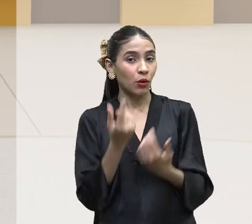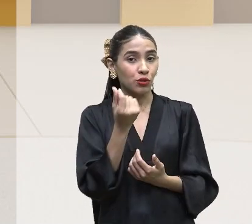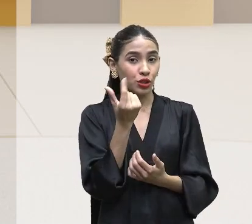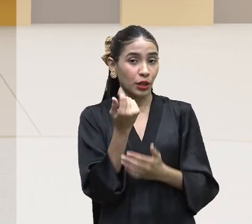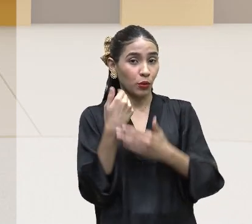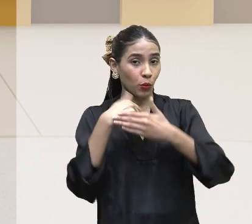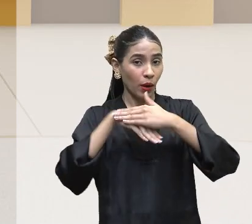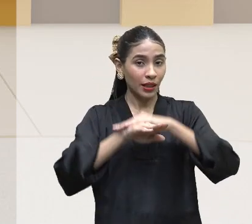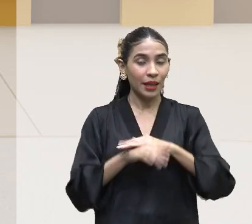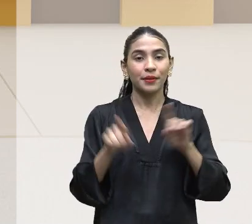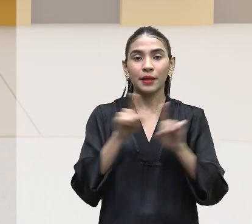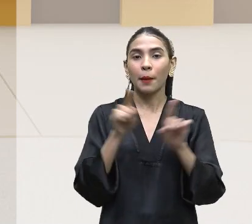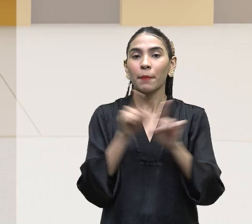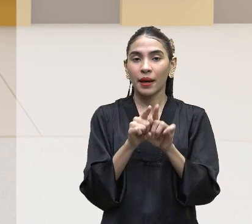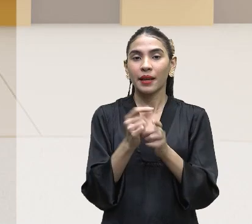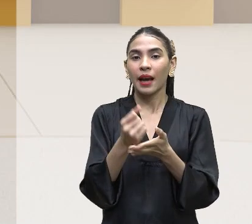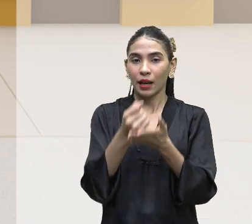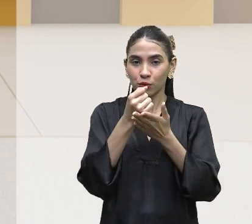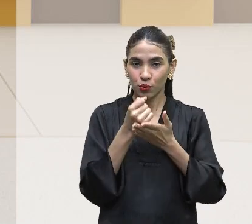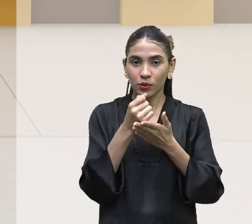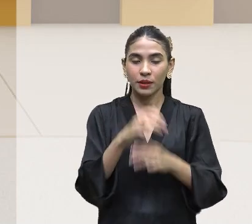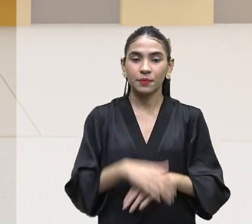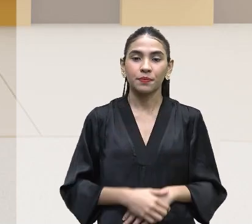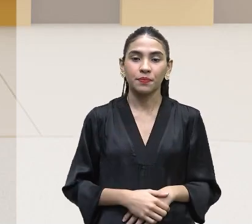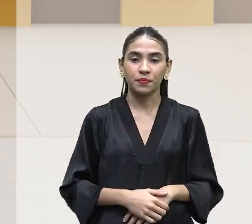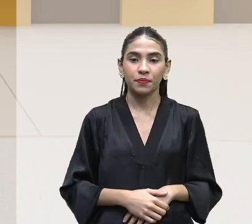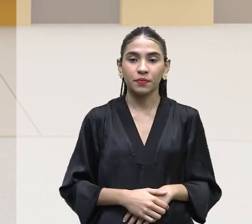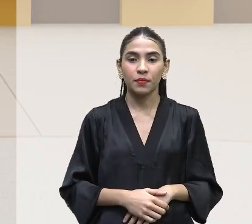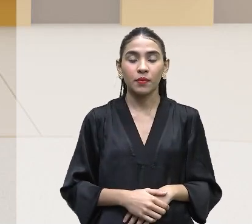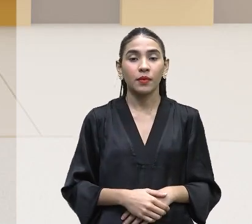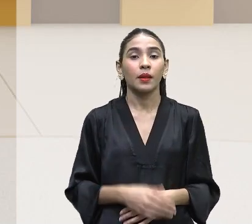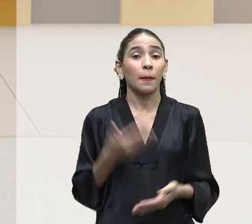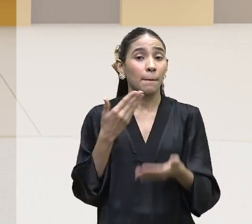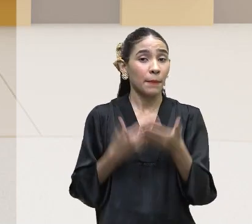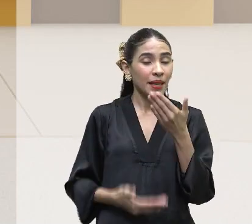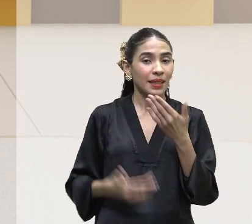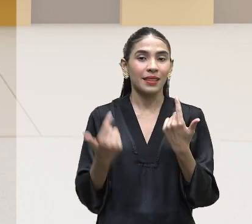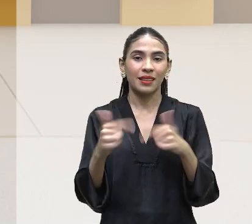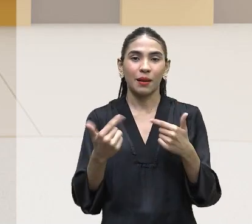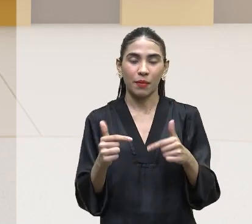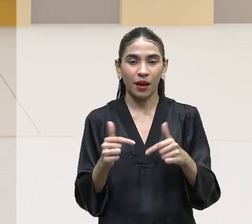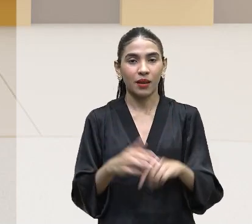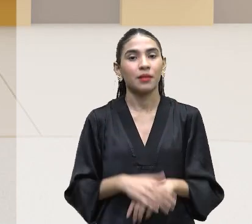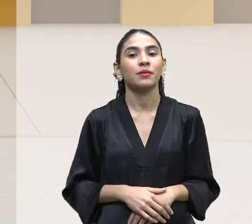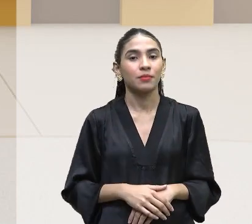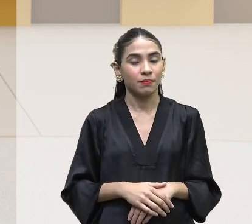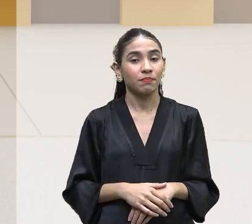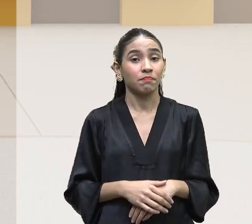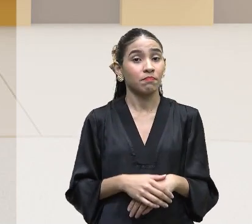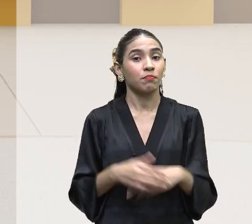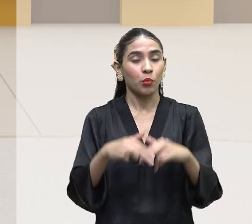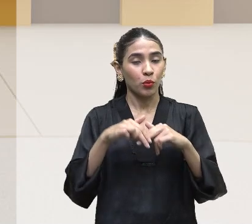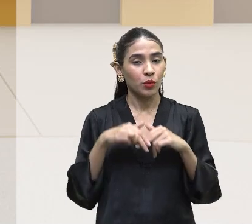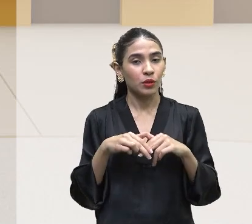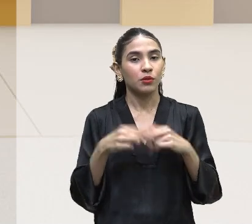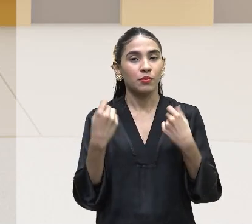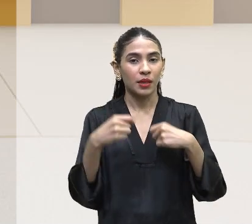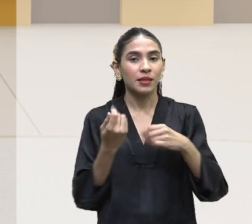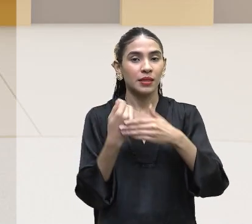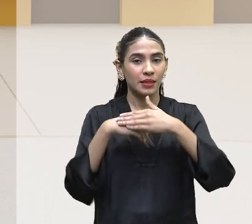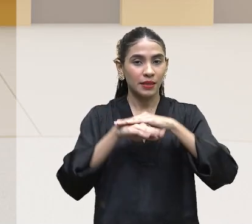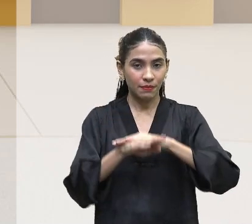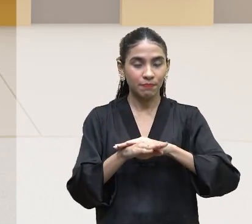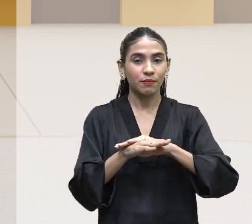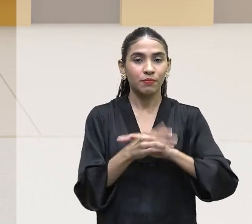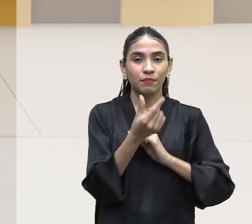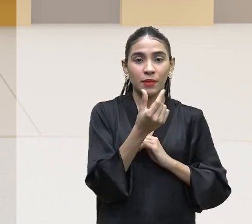ela ajuda nesse sentido. O que mais? Perder o emprego. É por isso que a gente faz essa conta. 6 vezes o